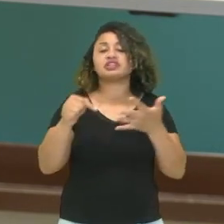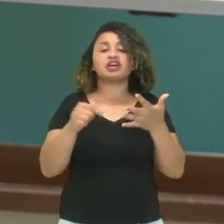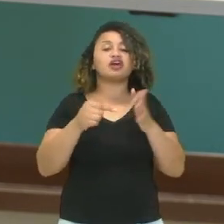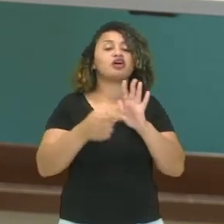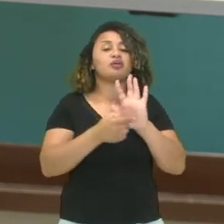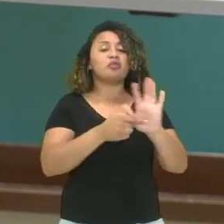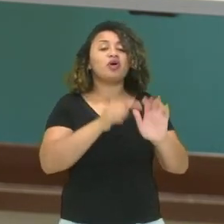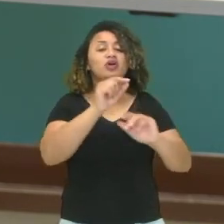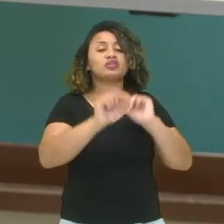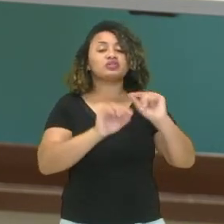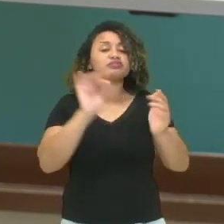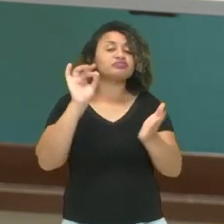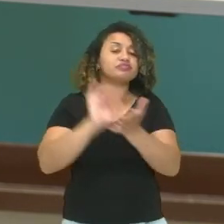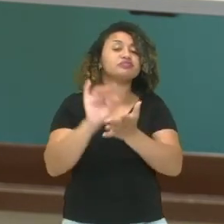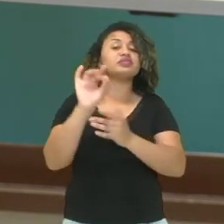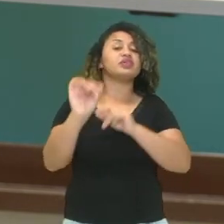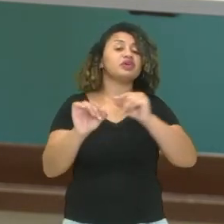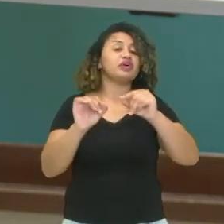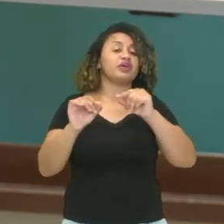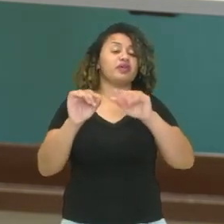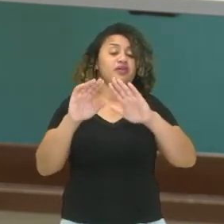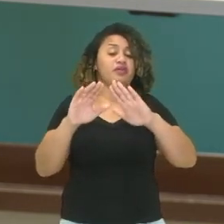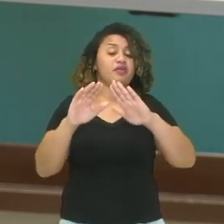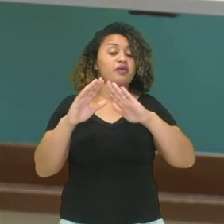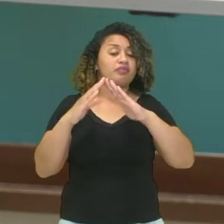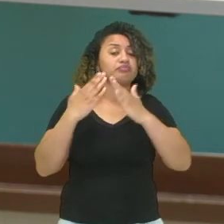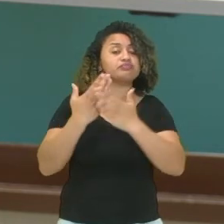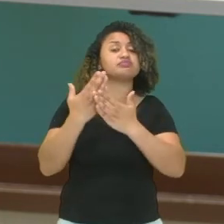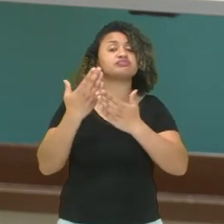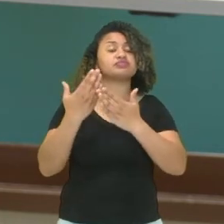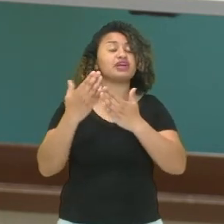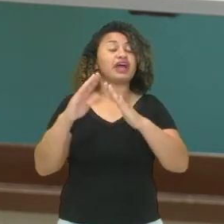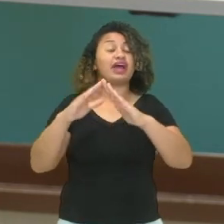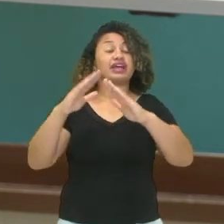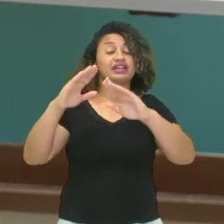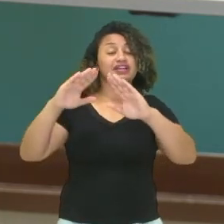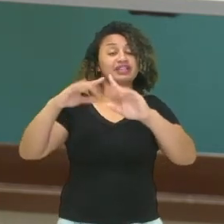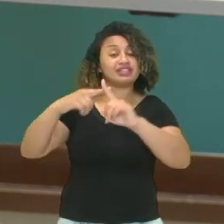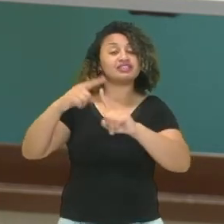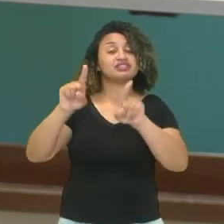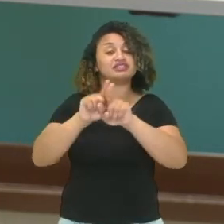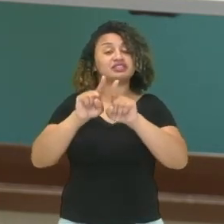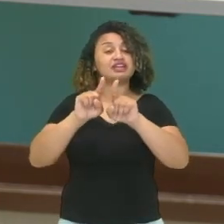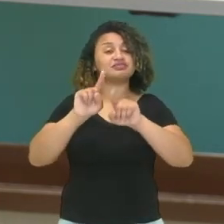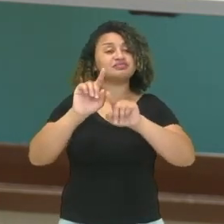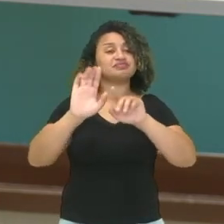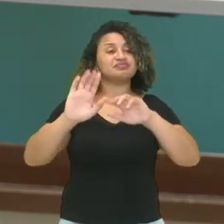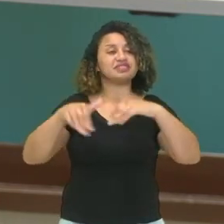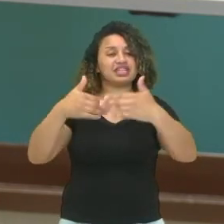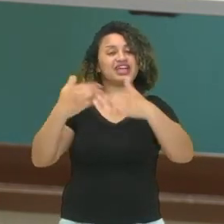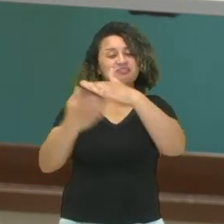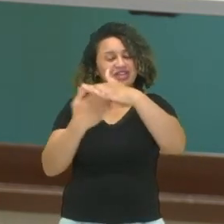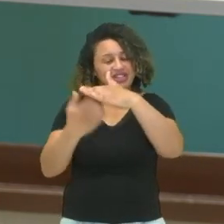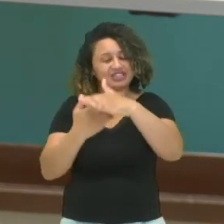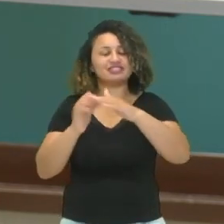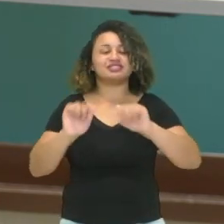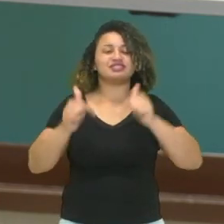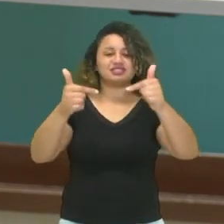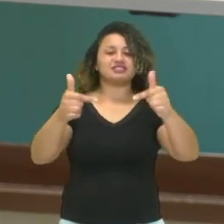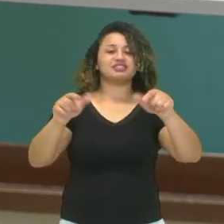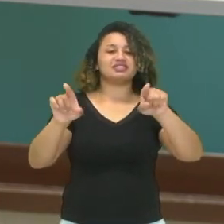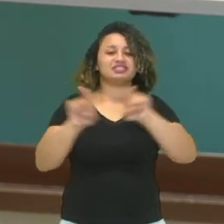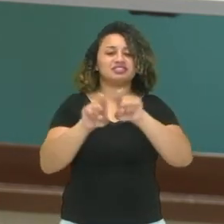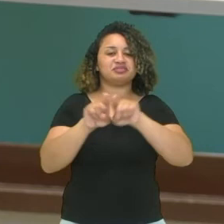mostrem o caminho da empresa e ações que ela vai adotar no seu dia a dia, ou seja, na sua